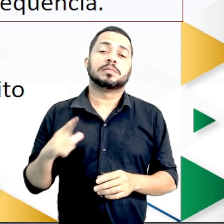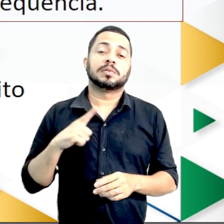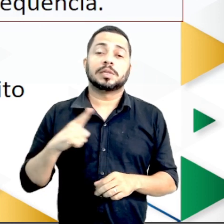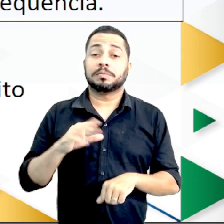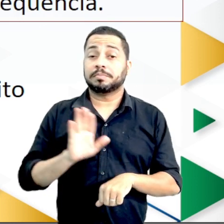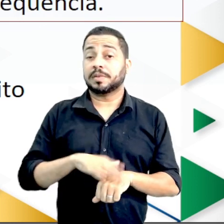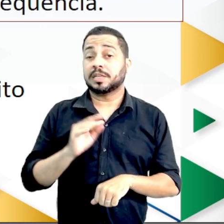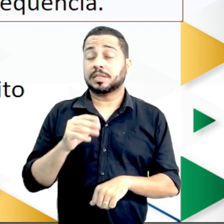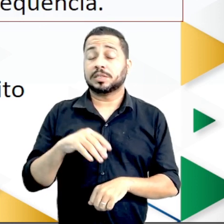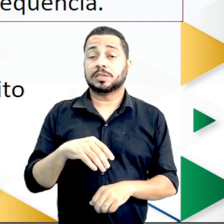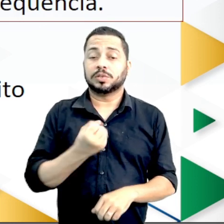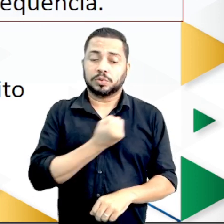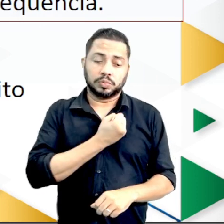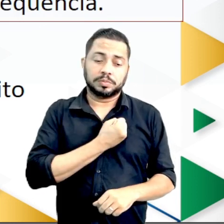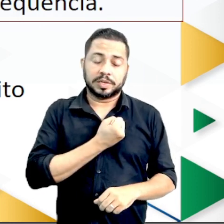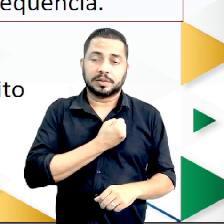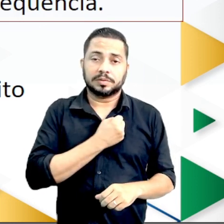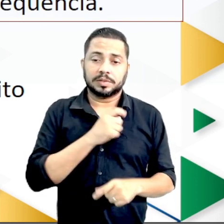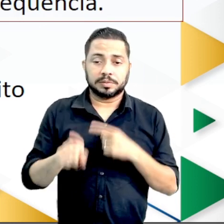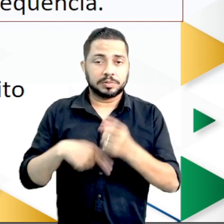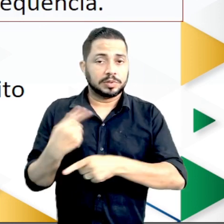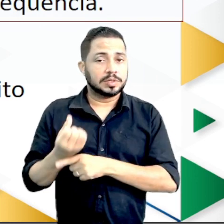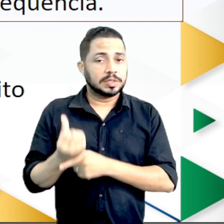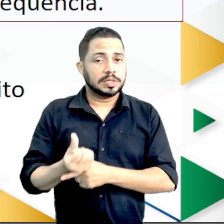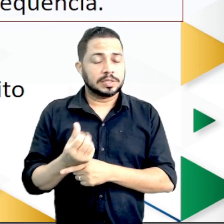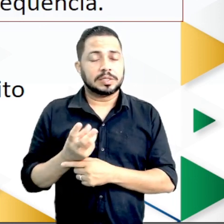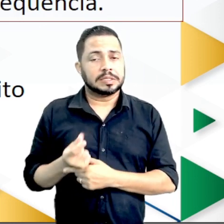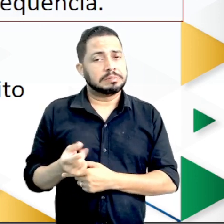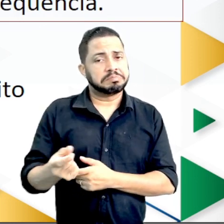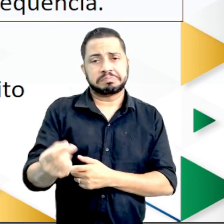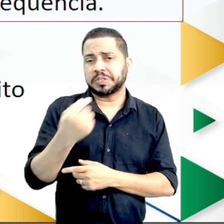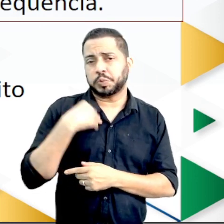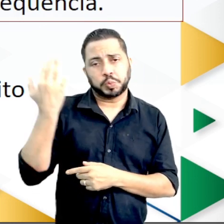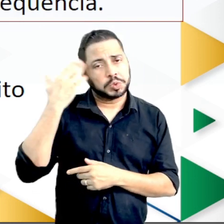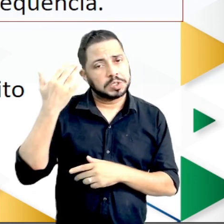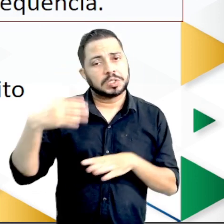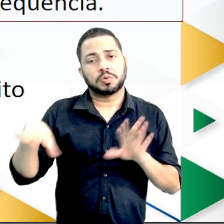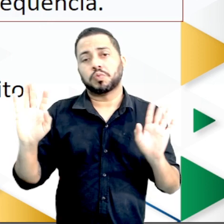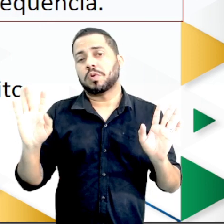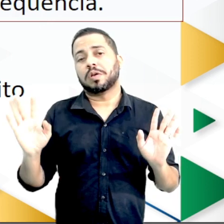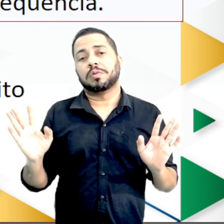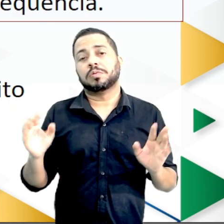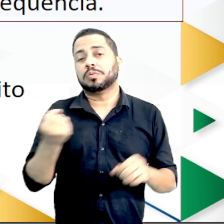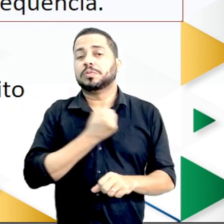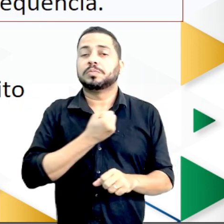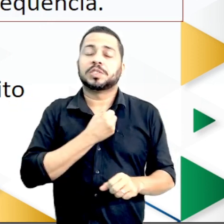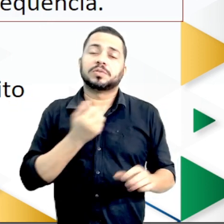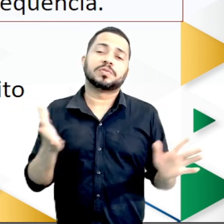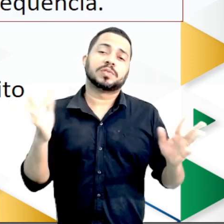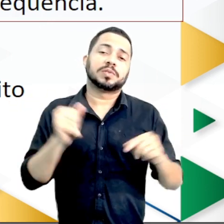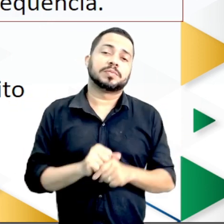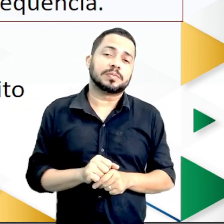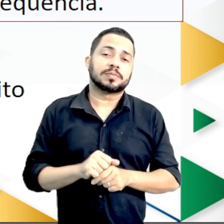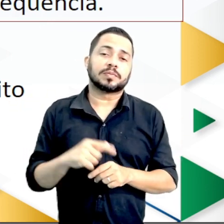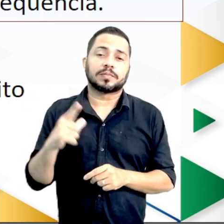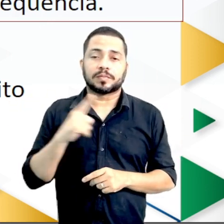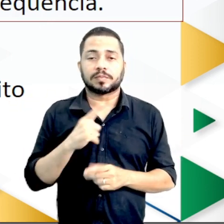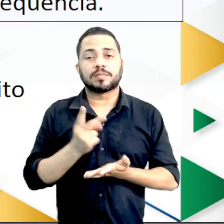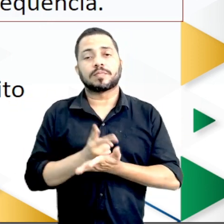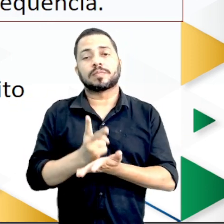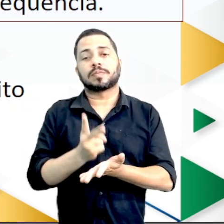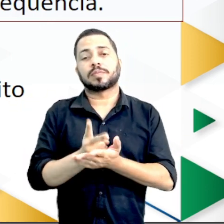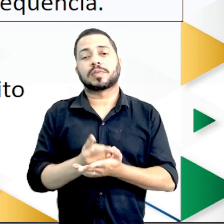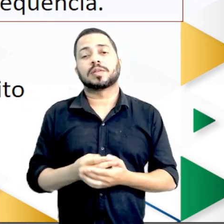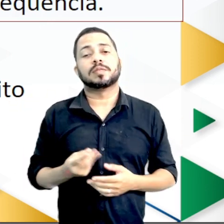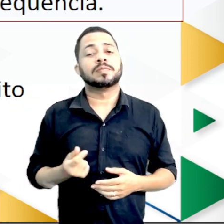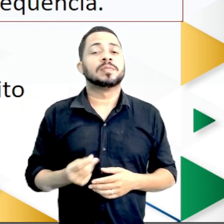números após o 6 e é infinitamente, eu não sei qual é o número final, tá? Então está colocado aí como sequência